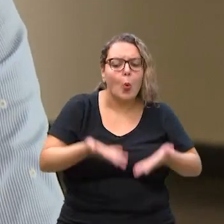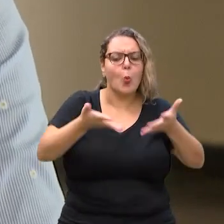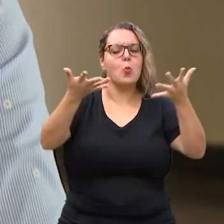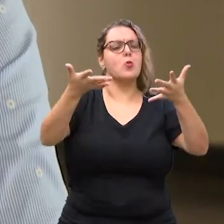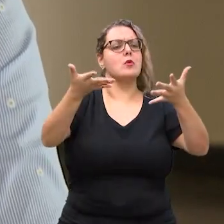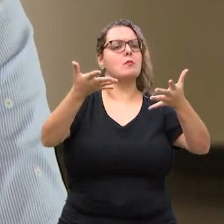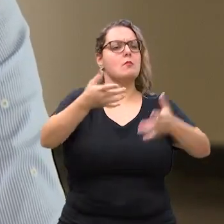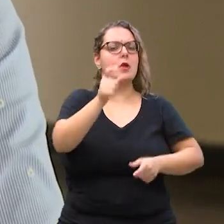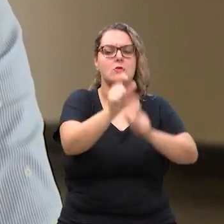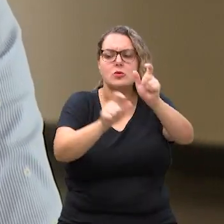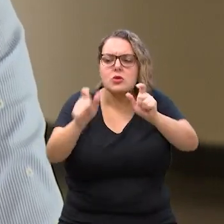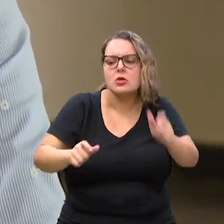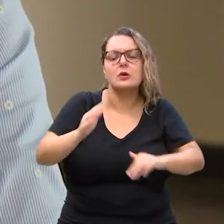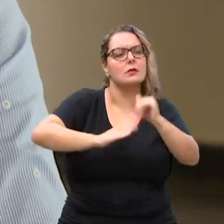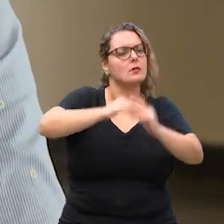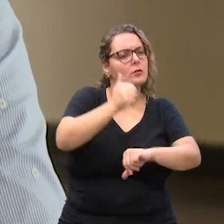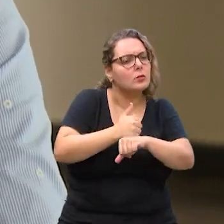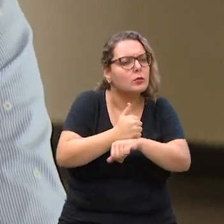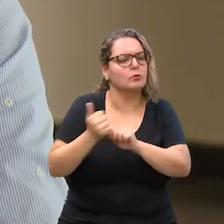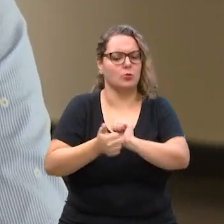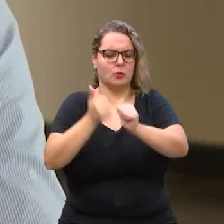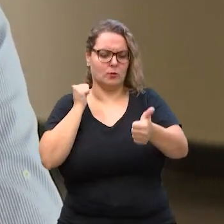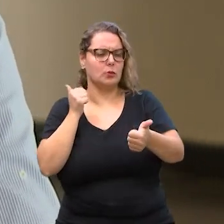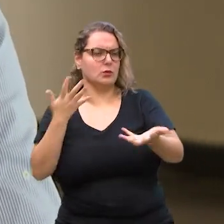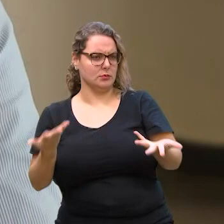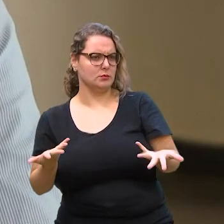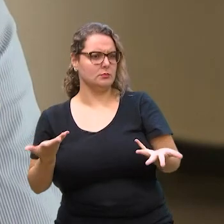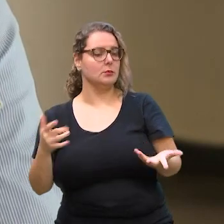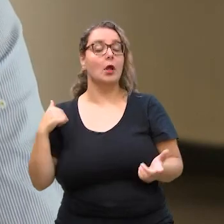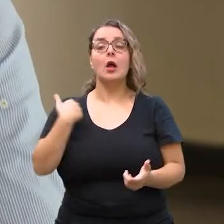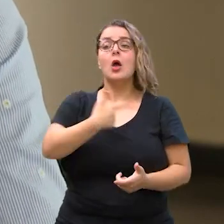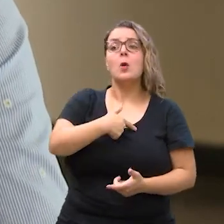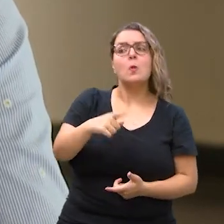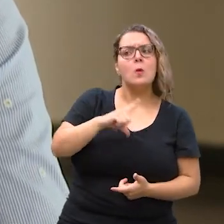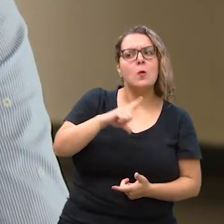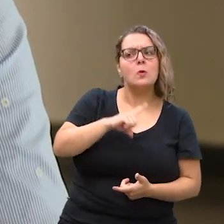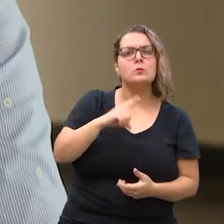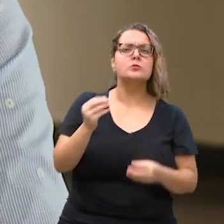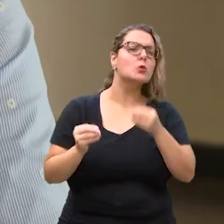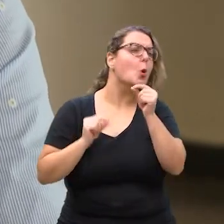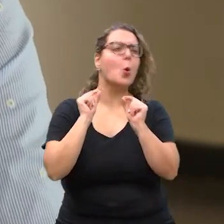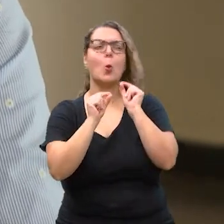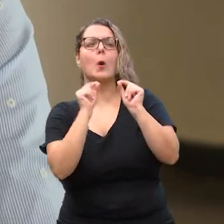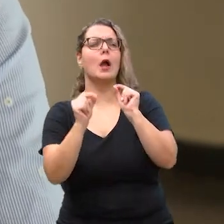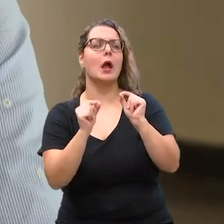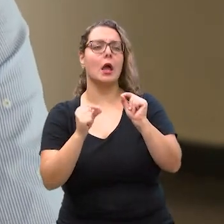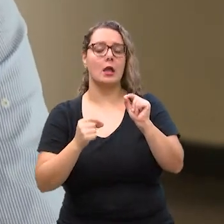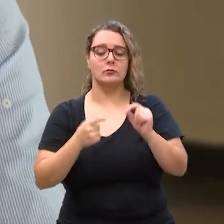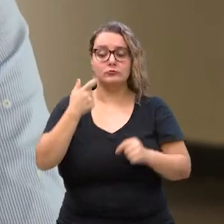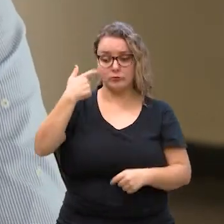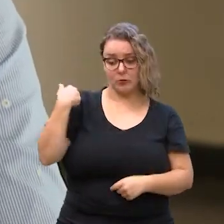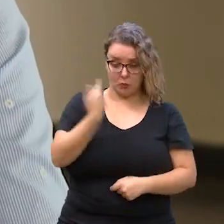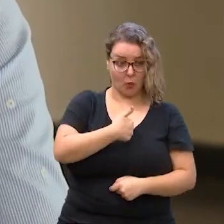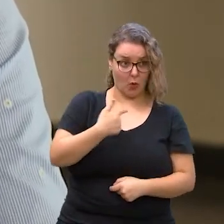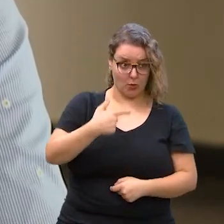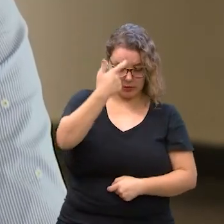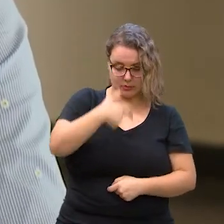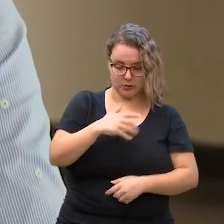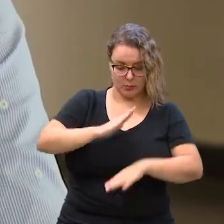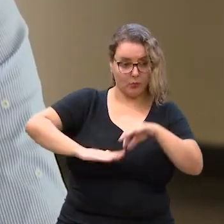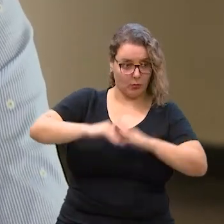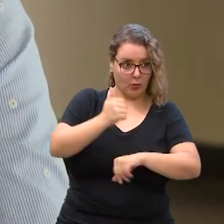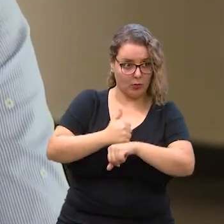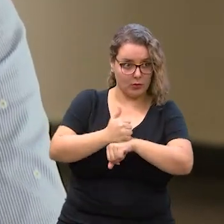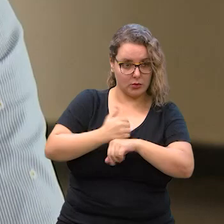da competição, durante os treinos. Então agora a gente tem tido mais importância, diria, né, pelo